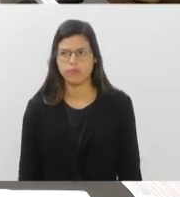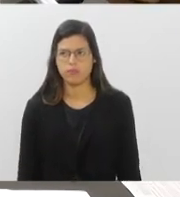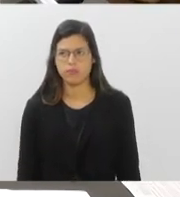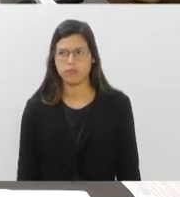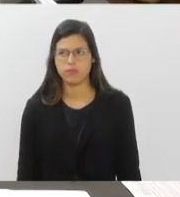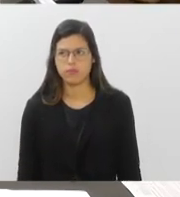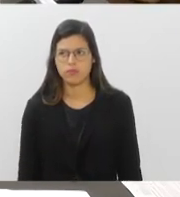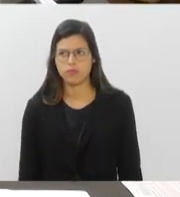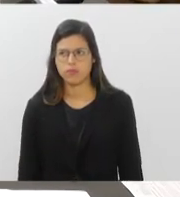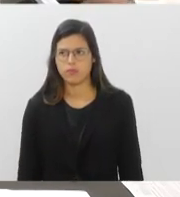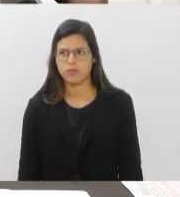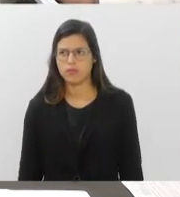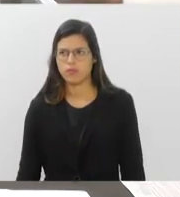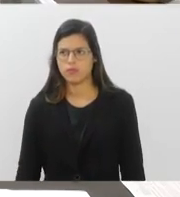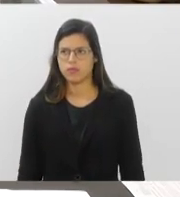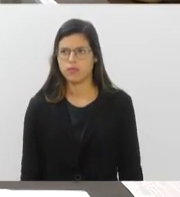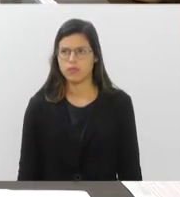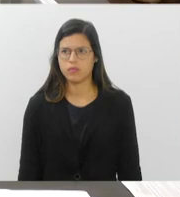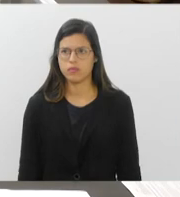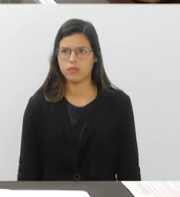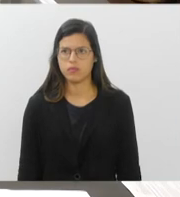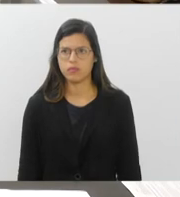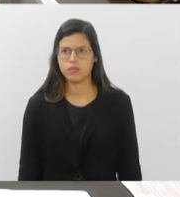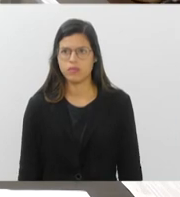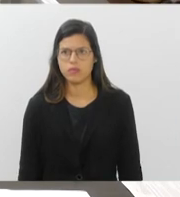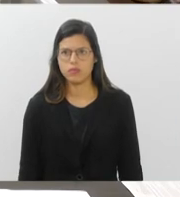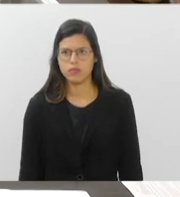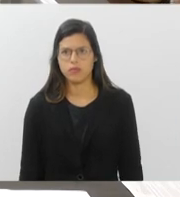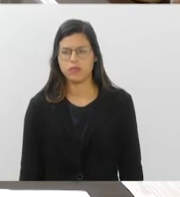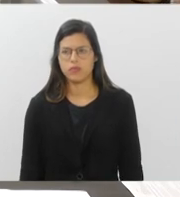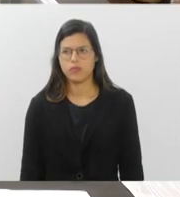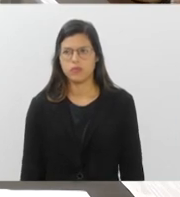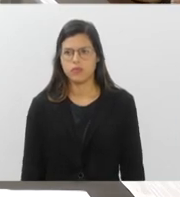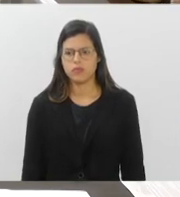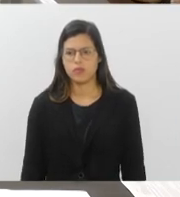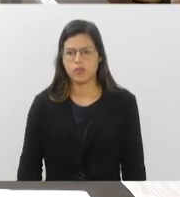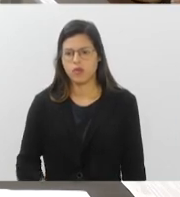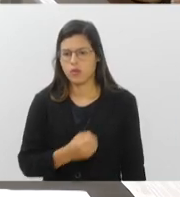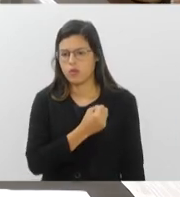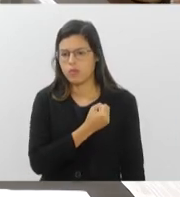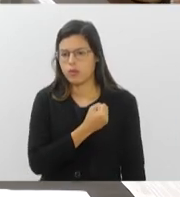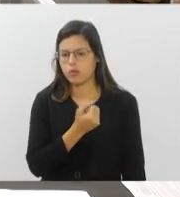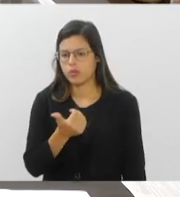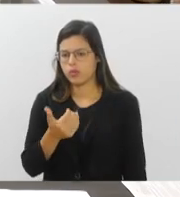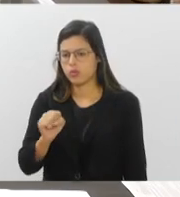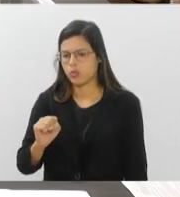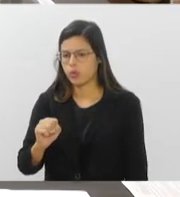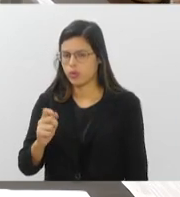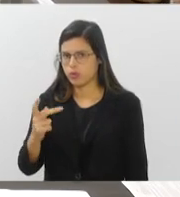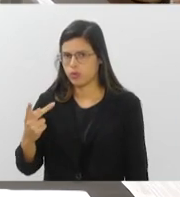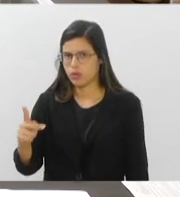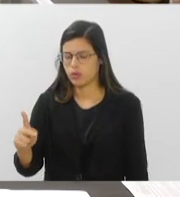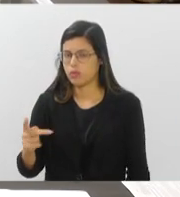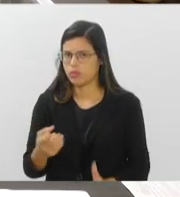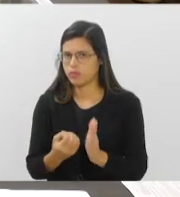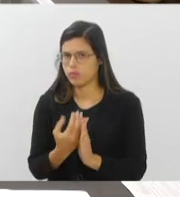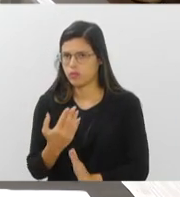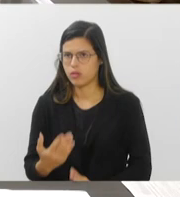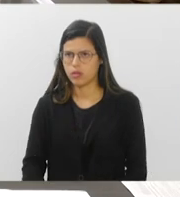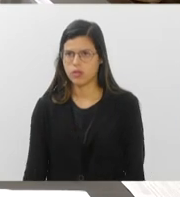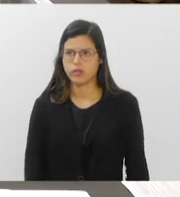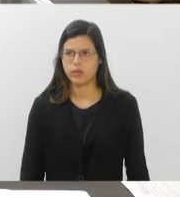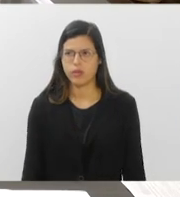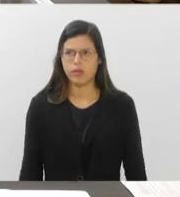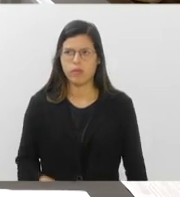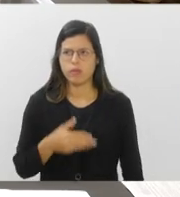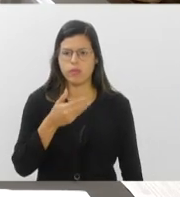Espera aí, um minutinho. É o 18, de sua autoria. É um programa, né? Melhor transformar num programa, programa